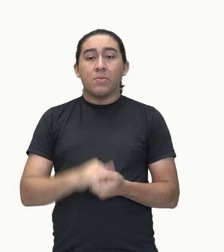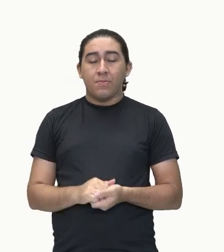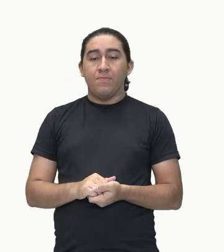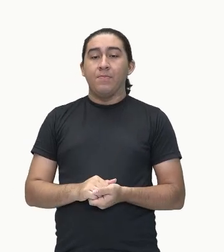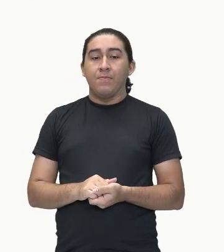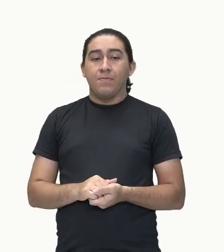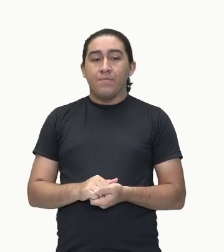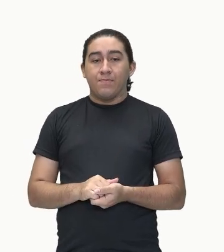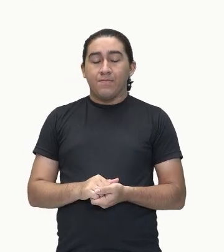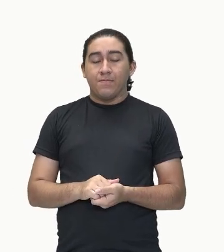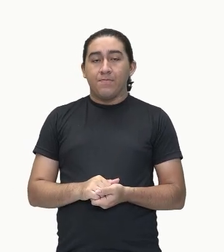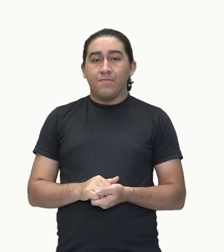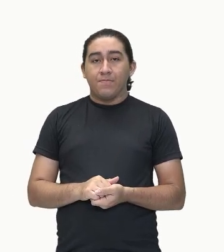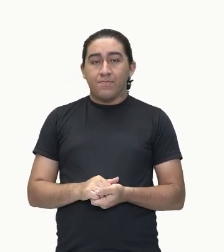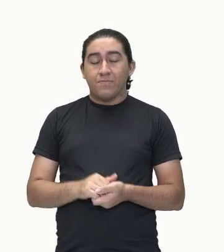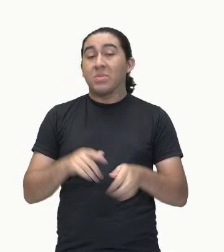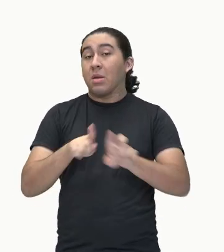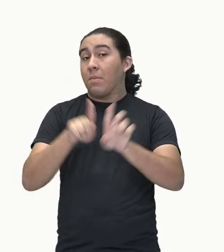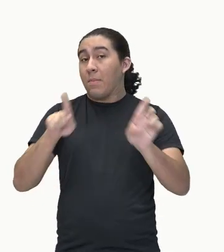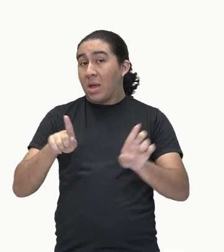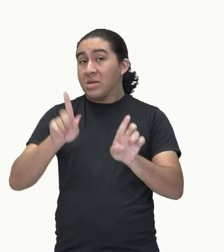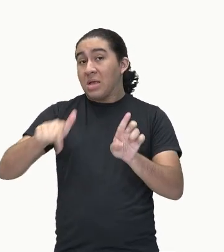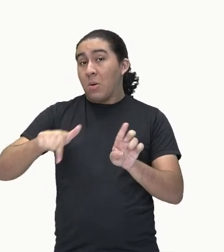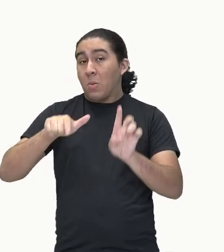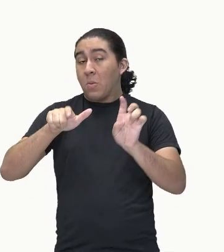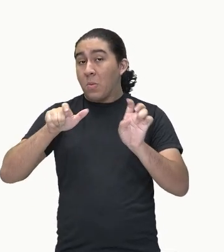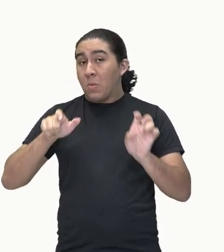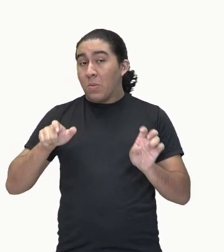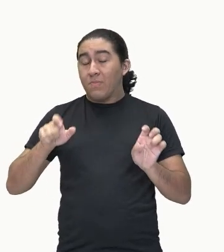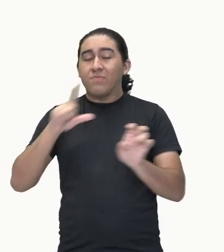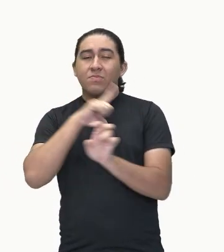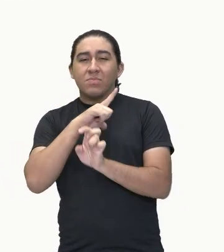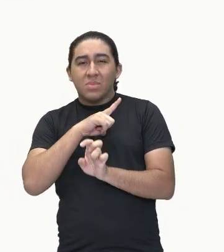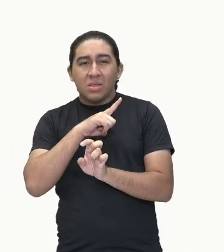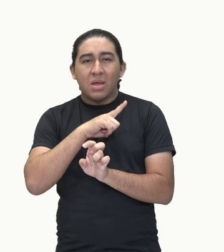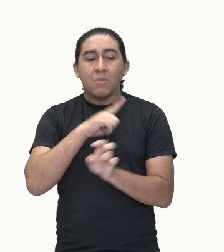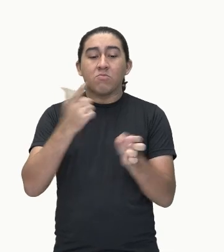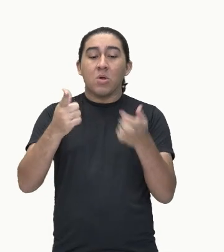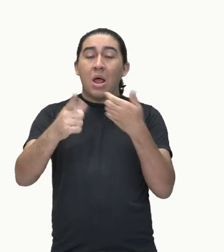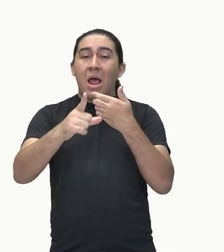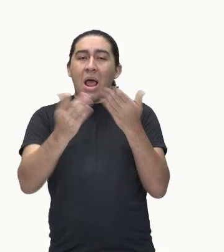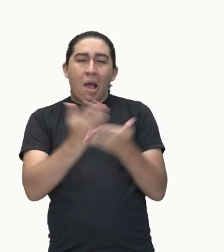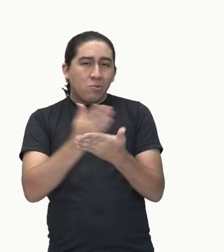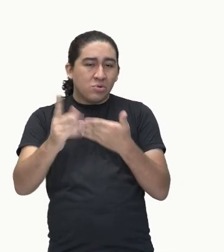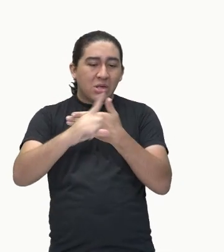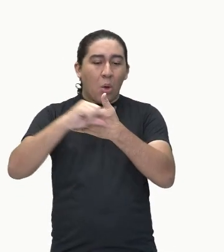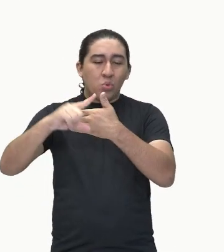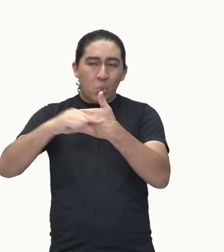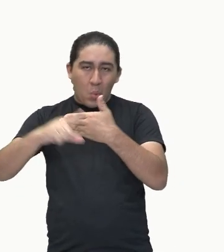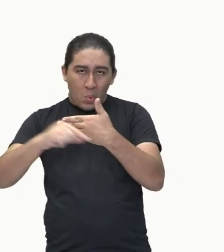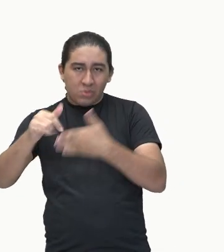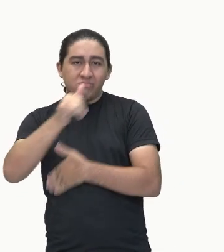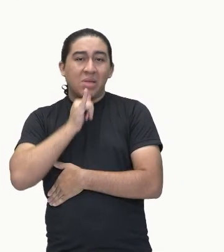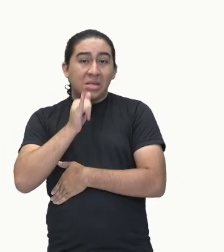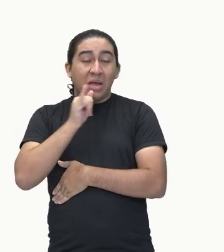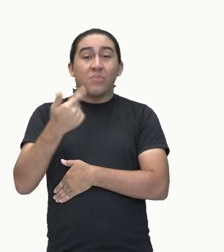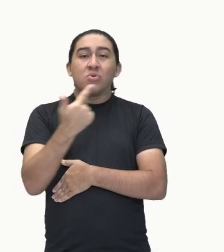em uma escola literária, mas sim a um confluir de escritores que, não correspondendo a